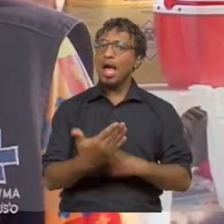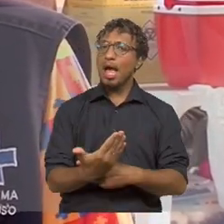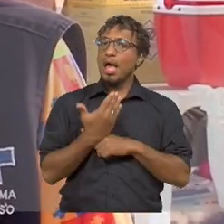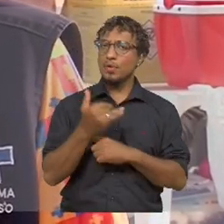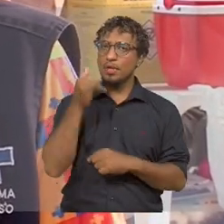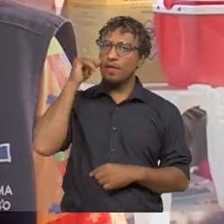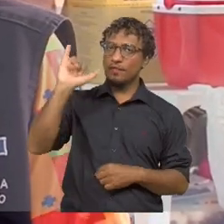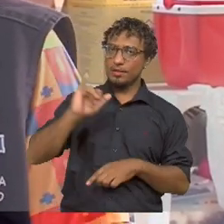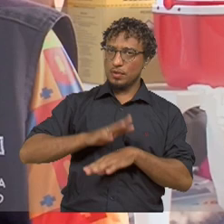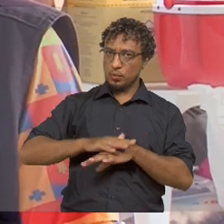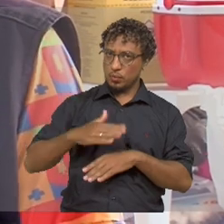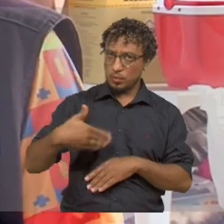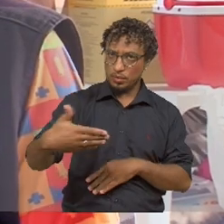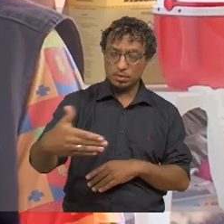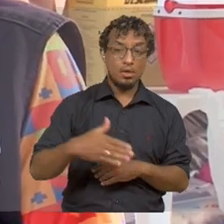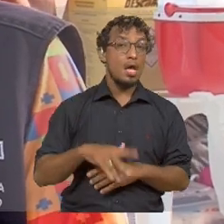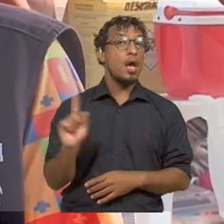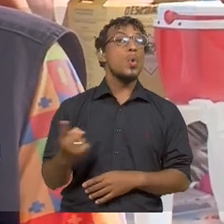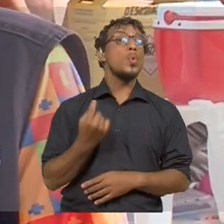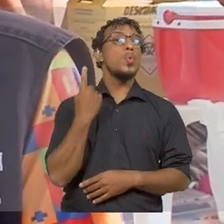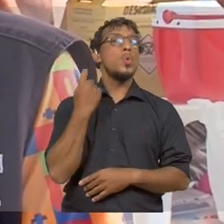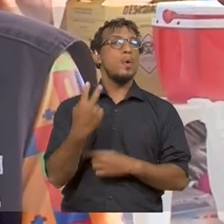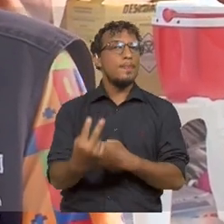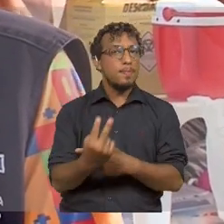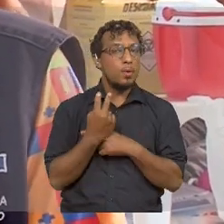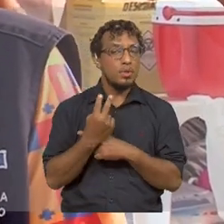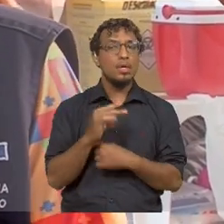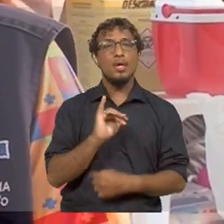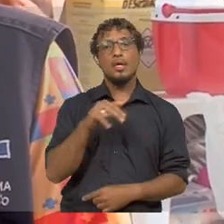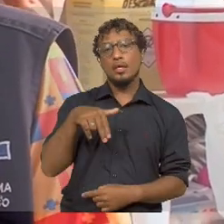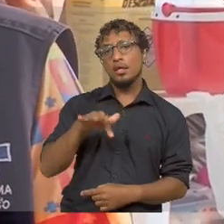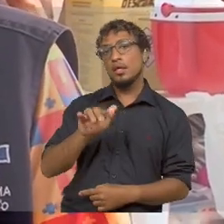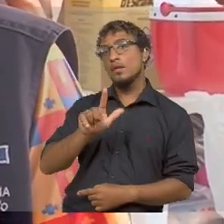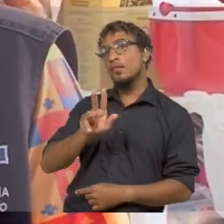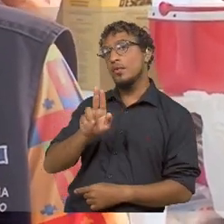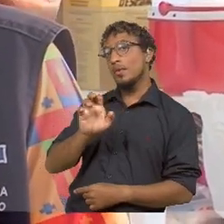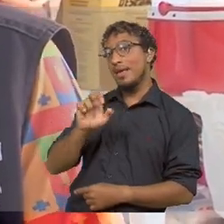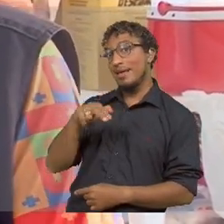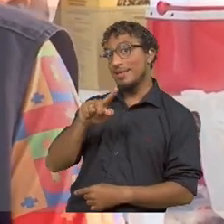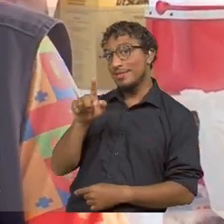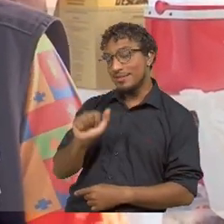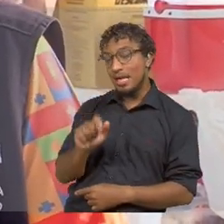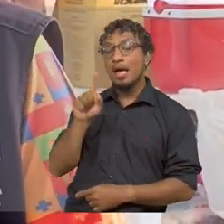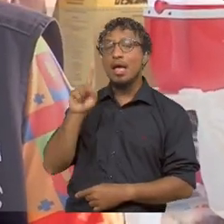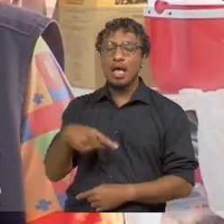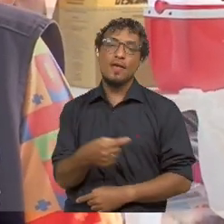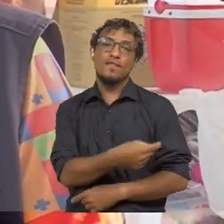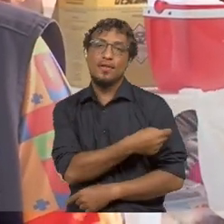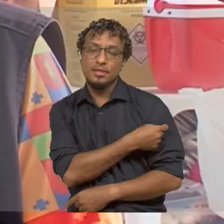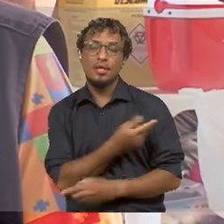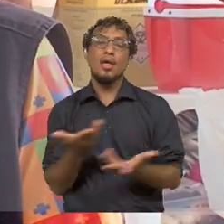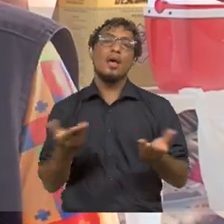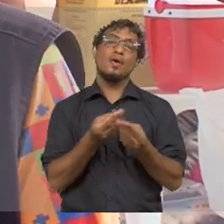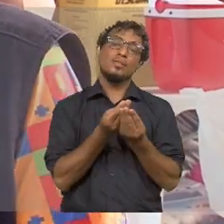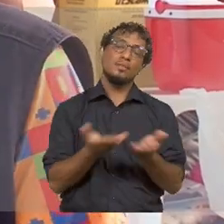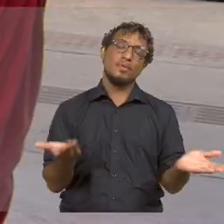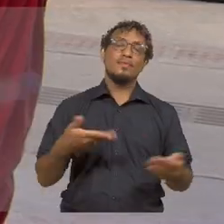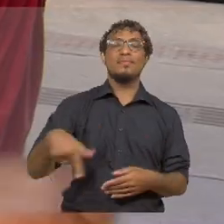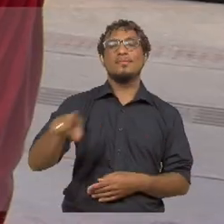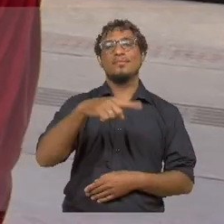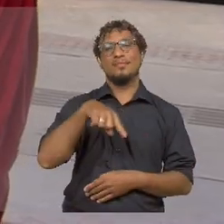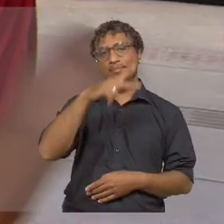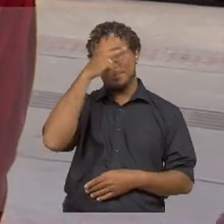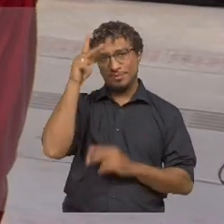prevenir doenças. Exatamente. A única forma de se proteger contra a influenza é através da vacinação e a nossa vacina está aí disponível para a população em